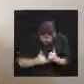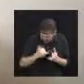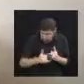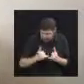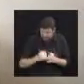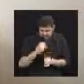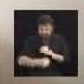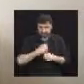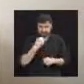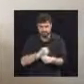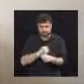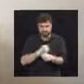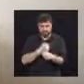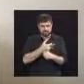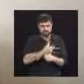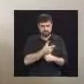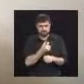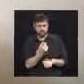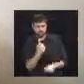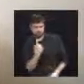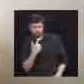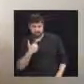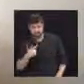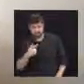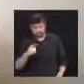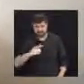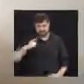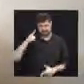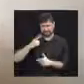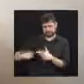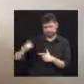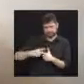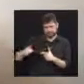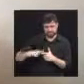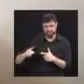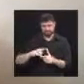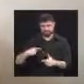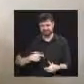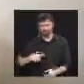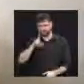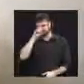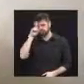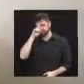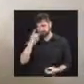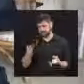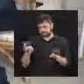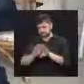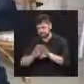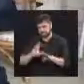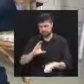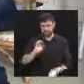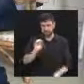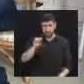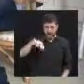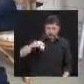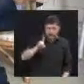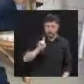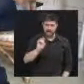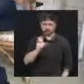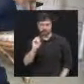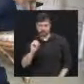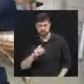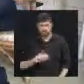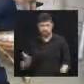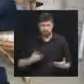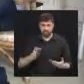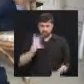em 2012, mas aí teve o problema da saída do Cândido, aí não deu certo. Doutor, para encerrar, eu queria que o